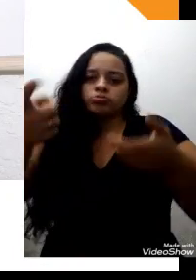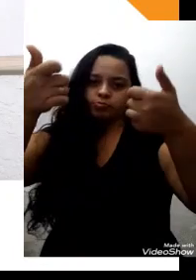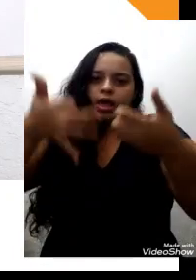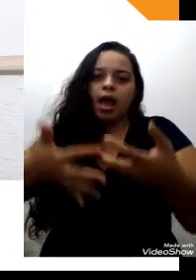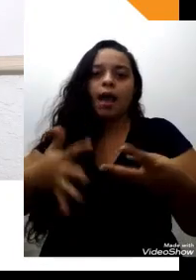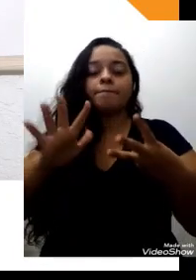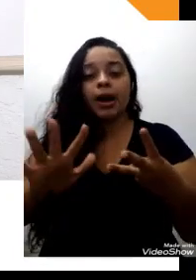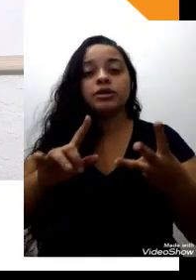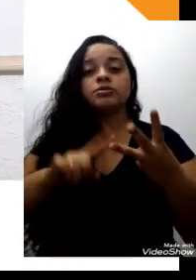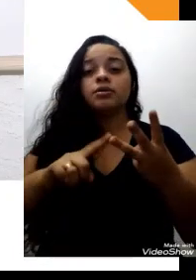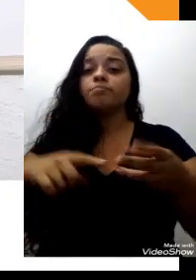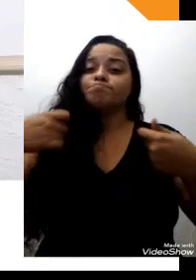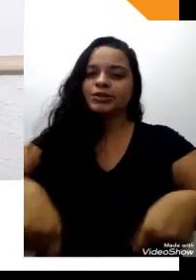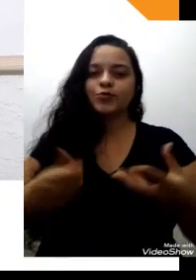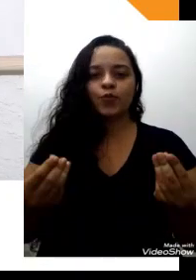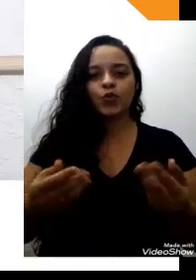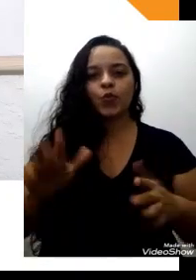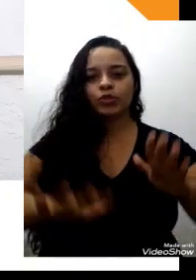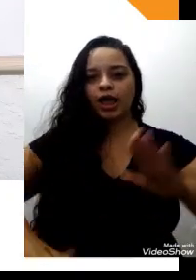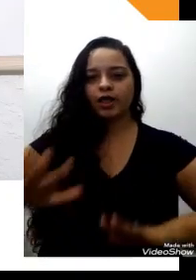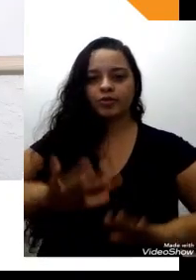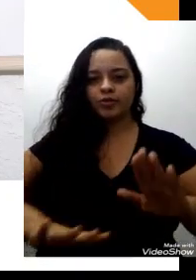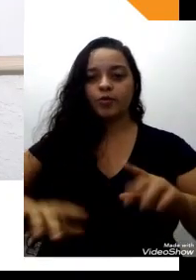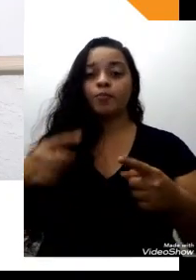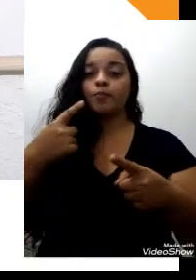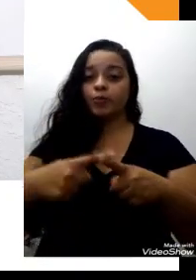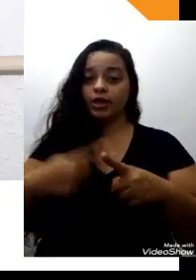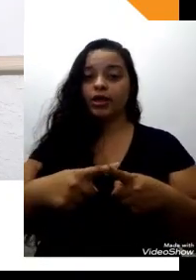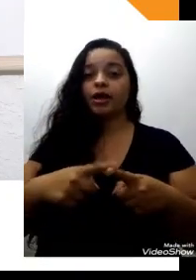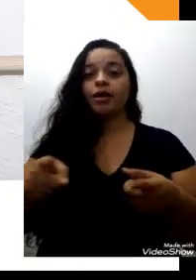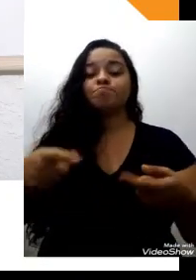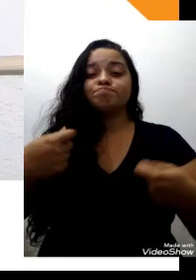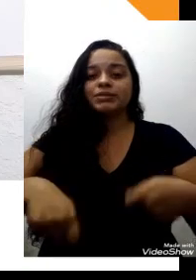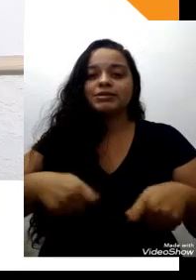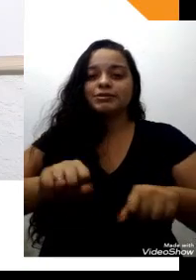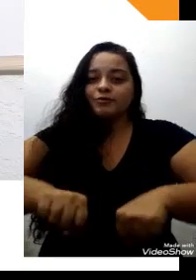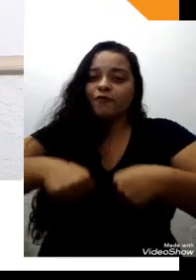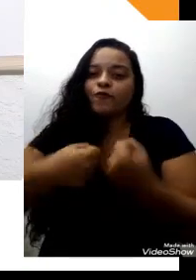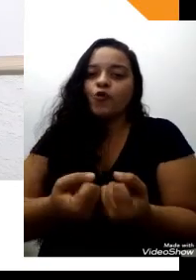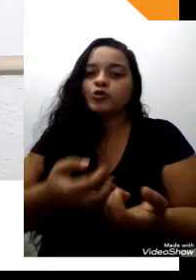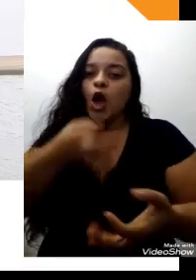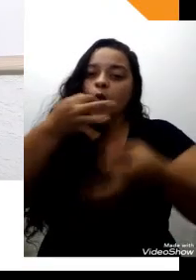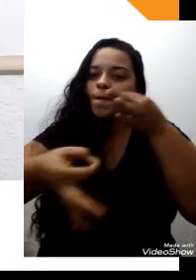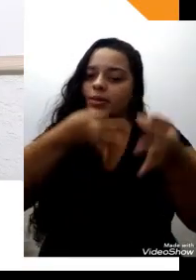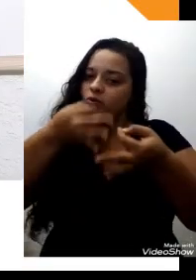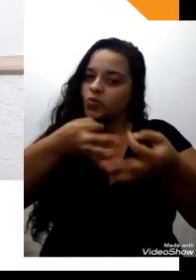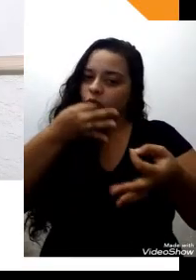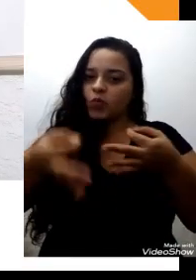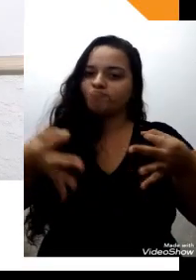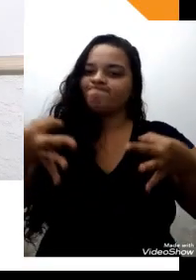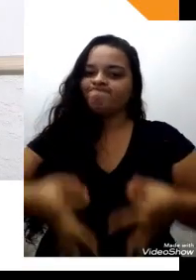fazer, mas é preciso que vocês tomem cuidado, porque uma tese por pergunta retórica vai exigir também uma